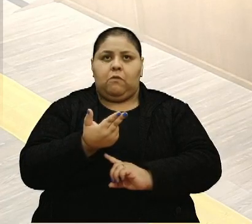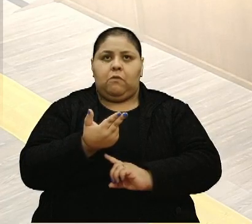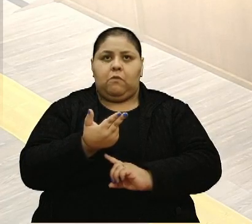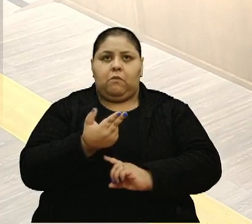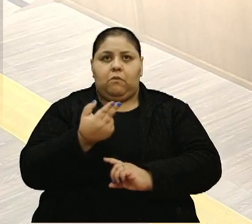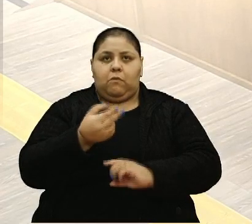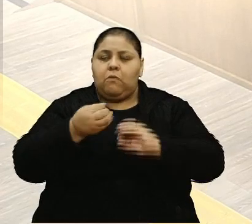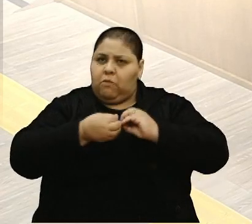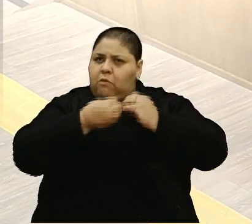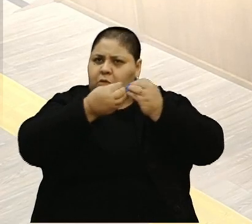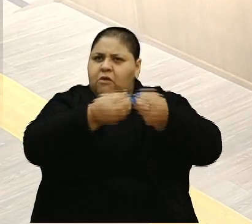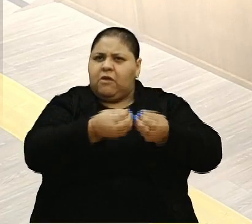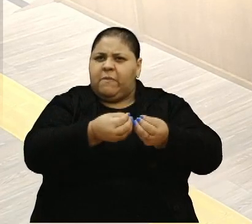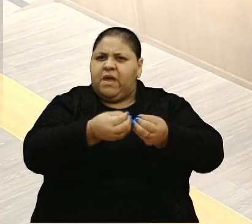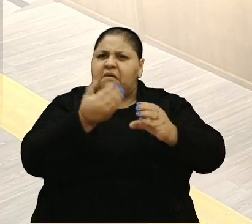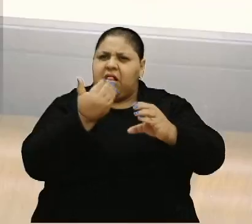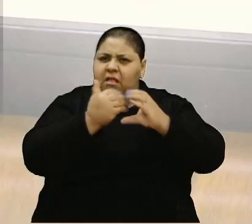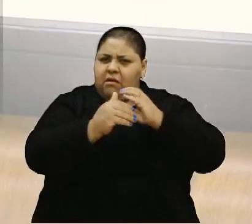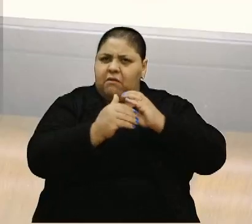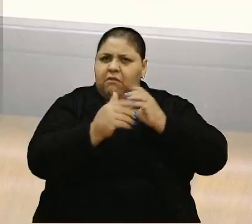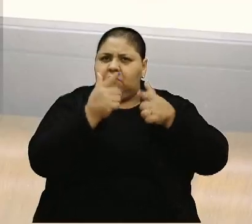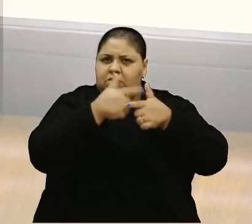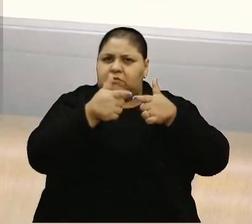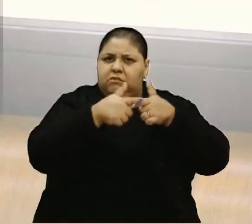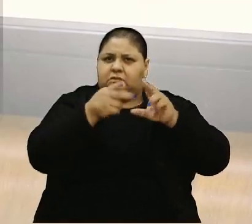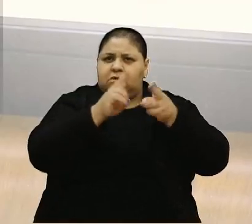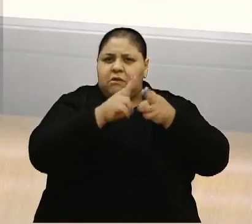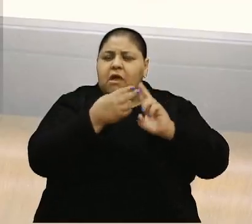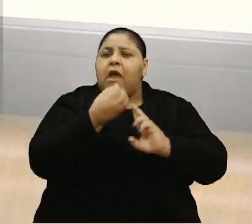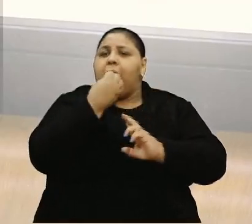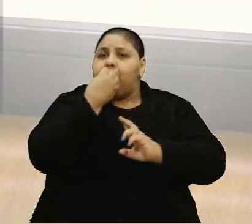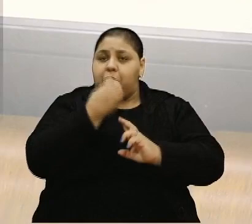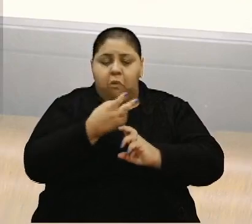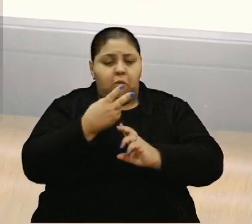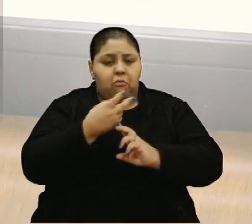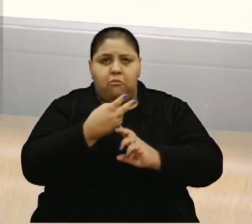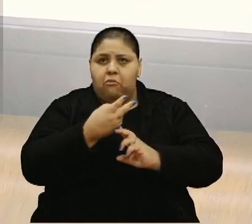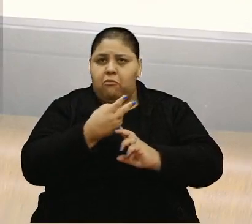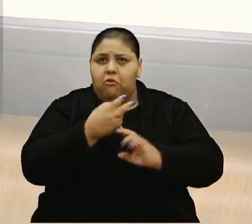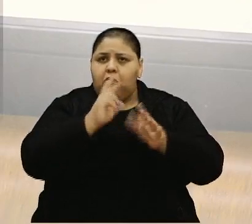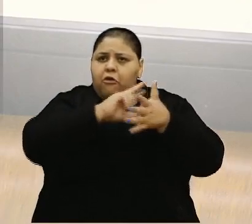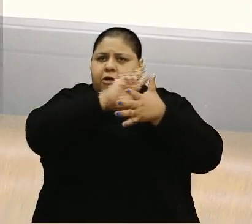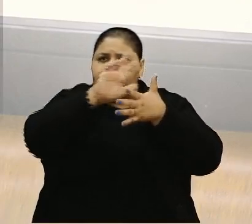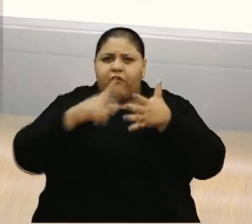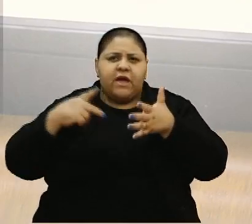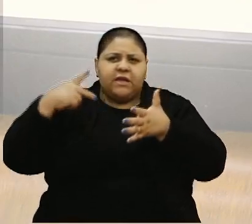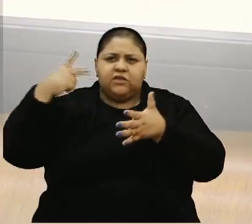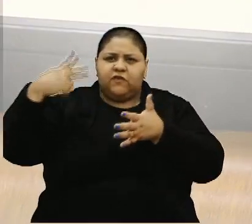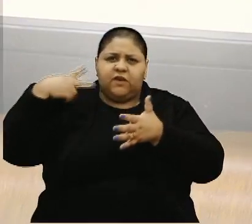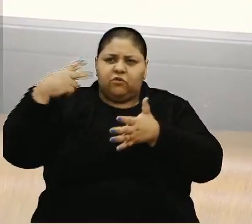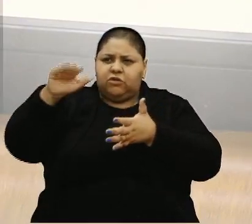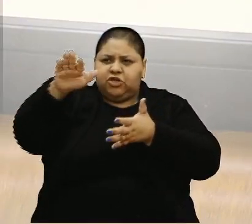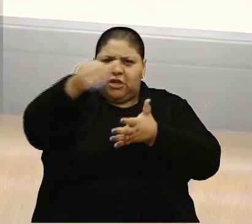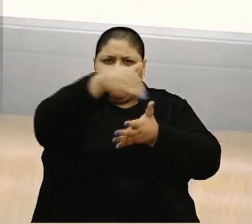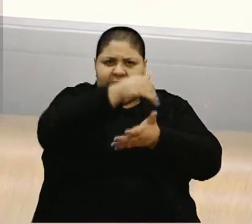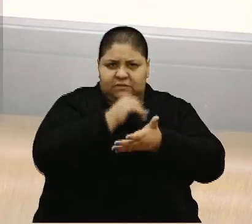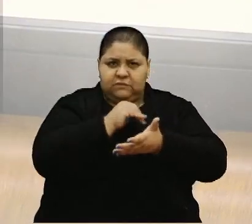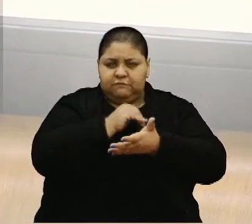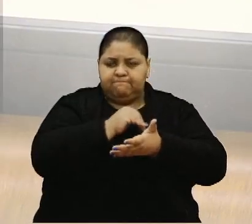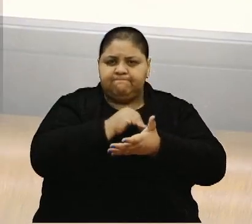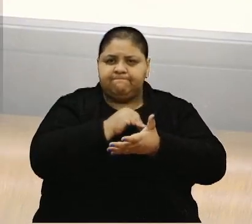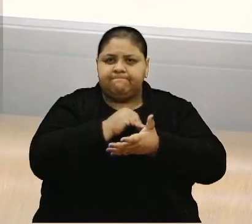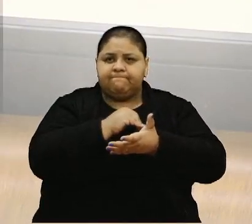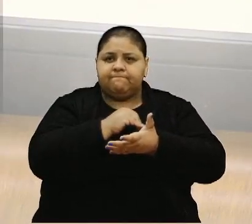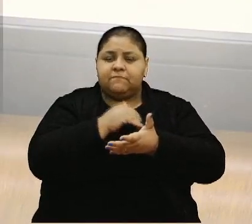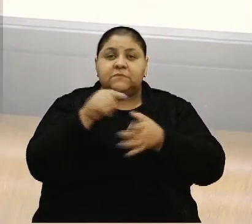pro urbanismo, e é bom que vários vereadores, né, são chamados e a gente tenta encaminhar da melhor forma possível,